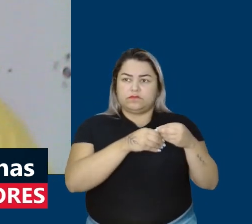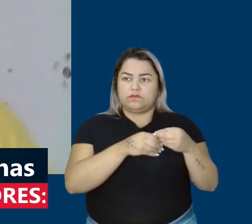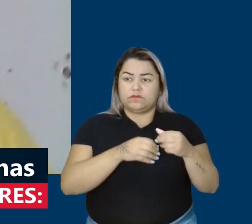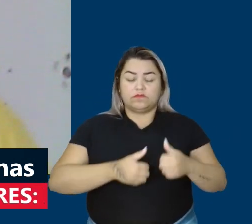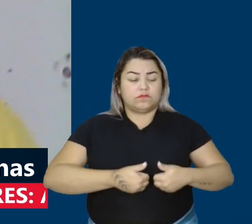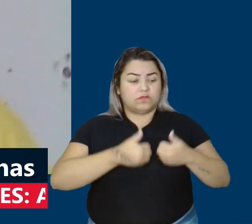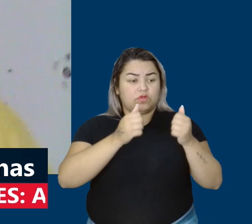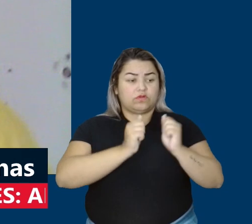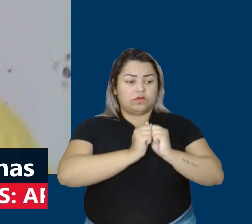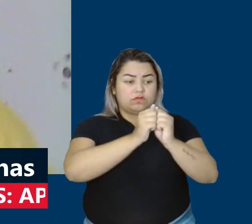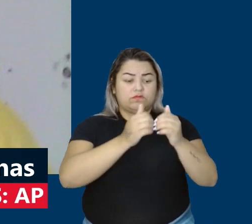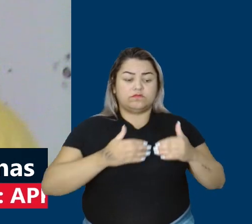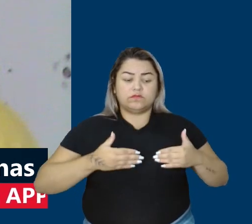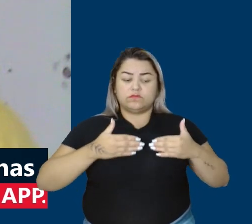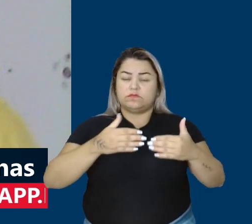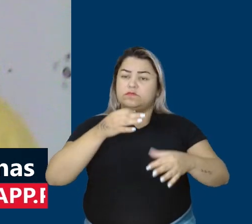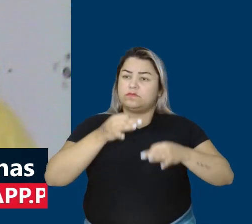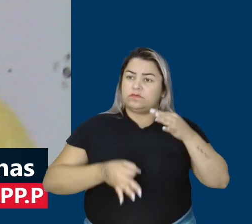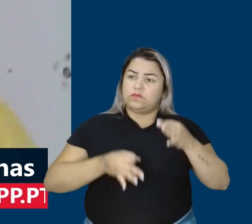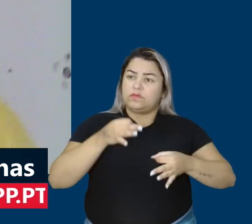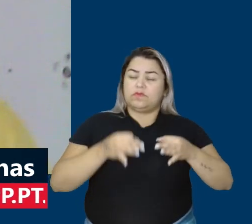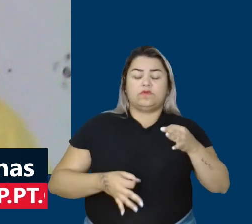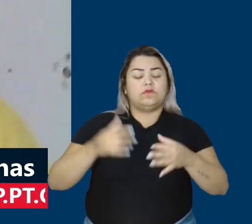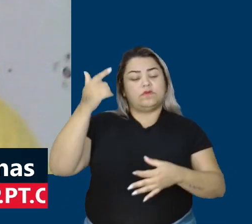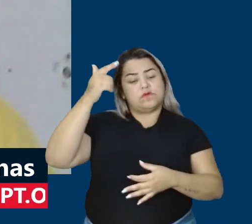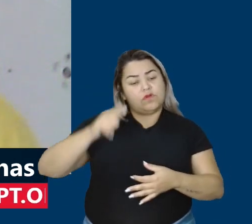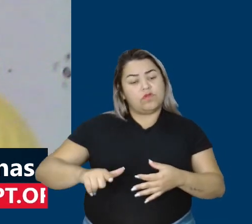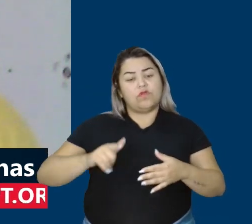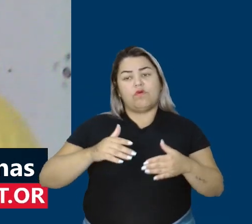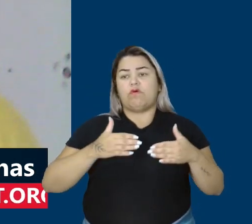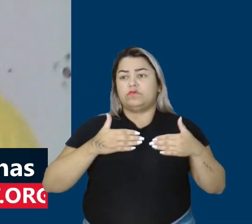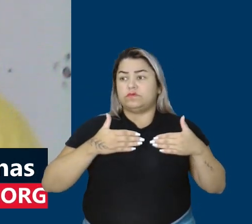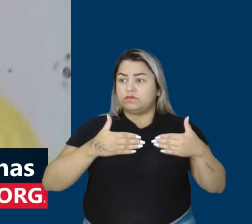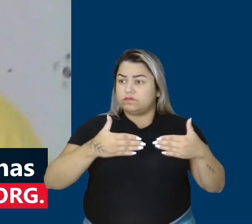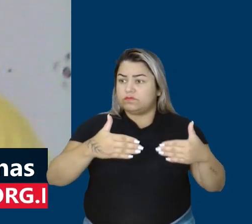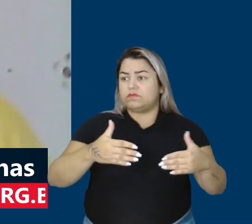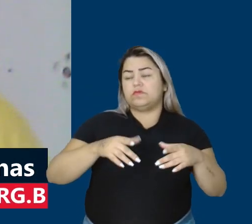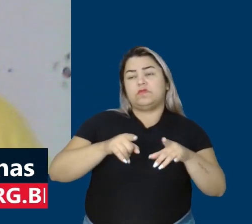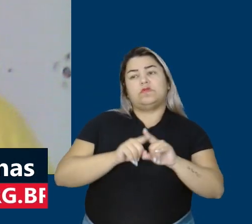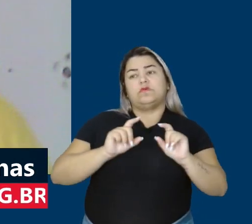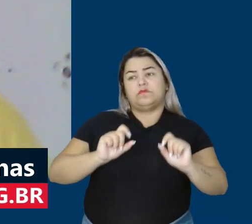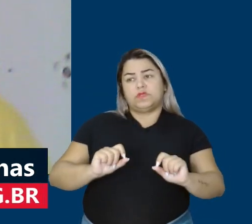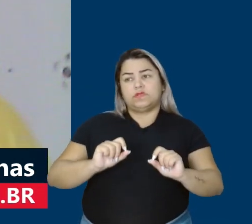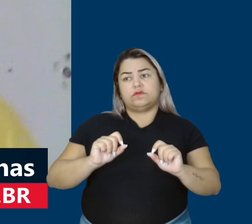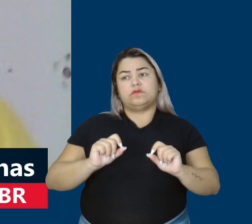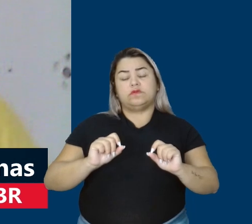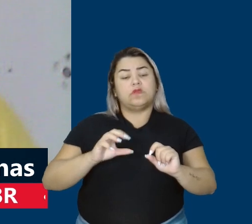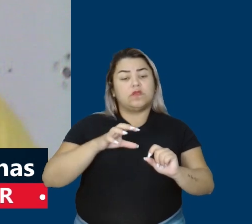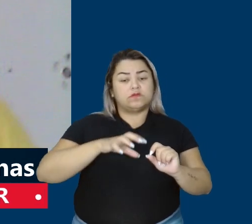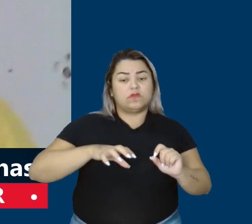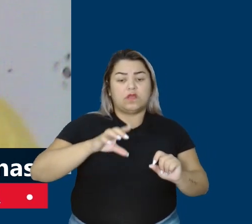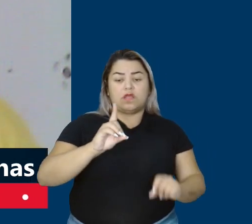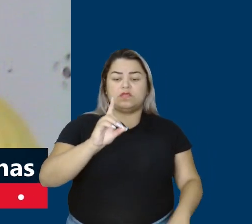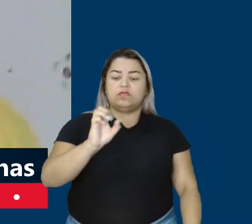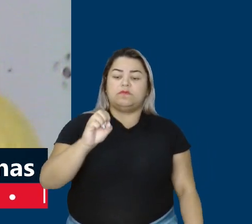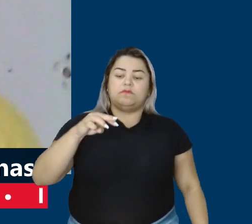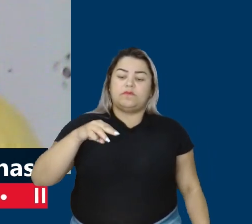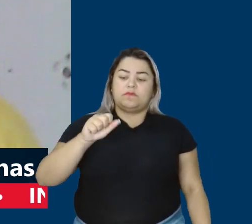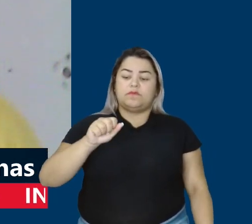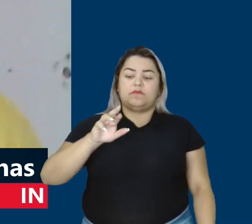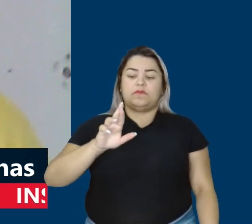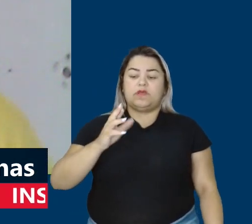né, junto com os ministérios da Justiça e outros ministérios, essa demarcação de terra. Porque não se